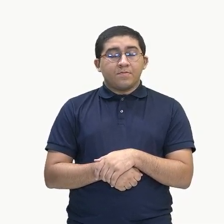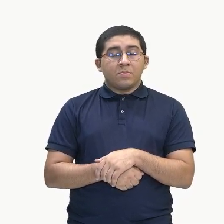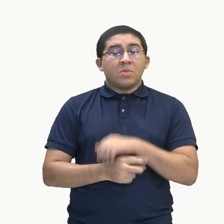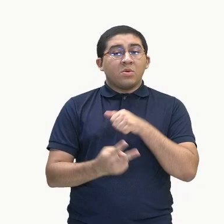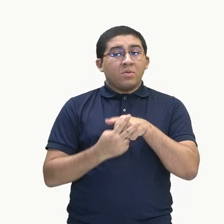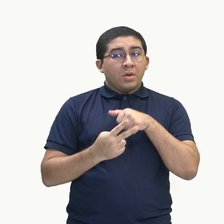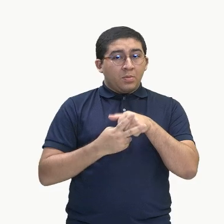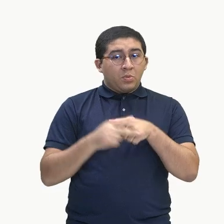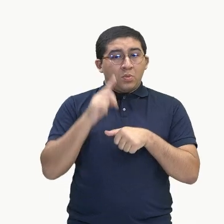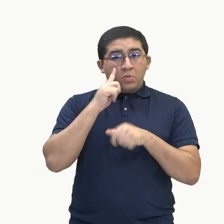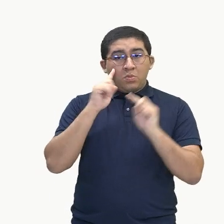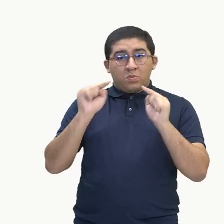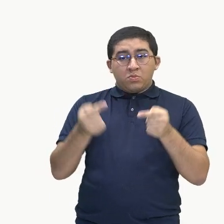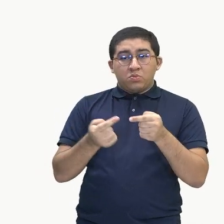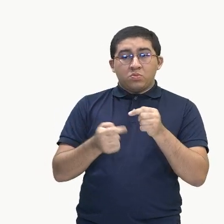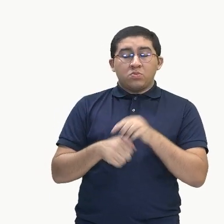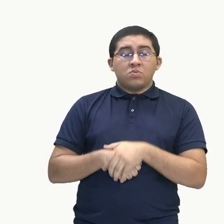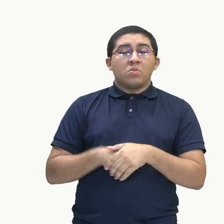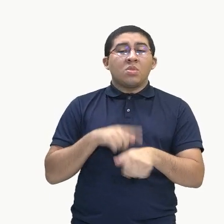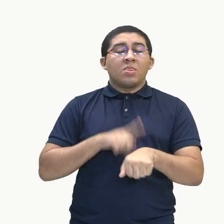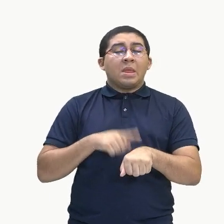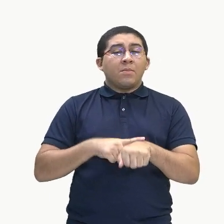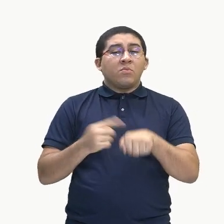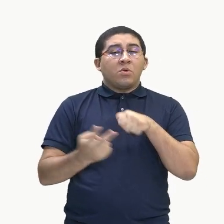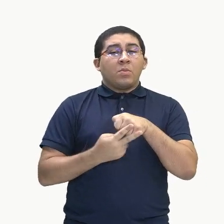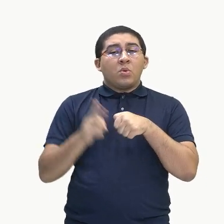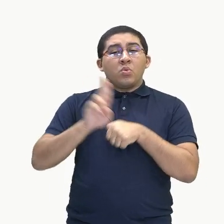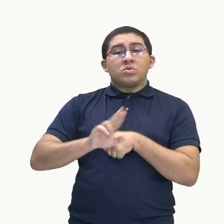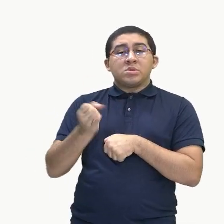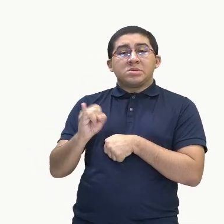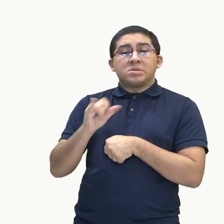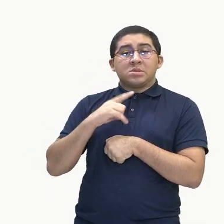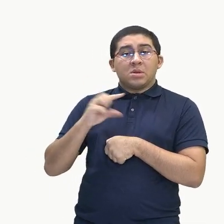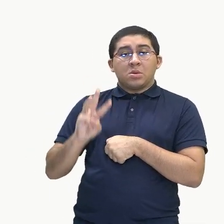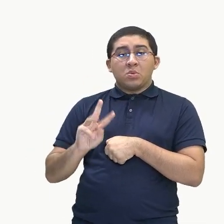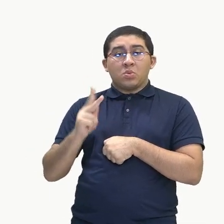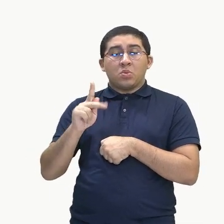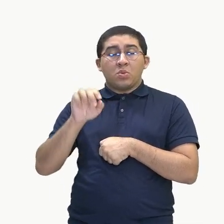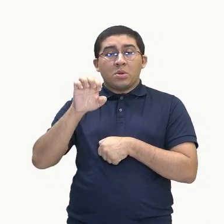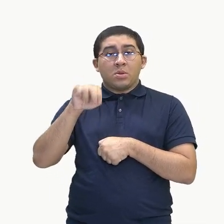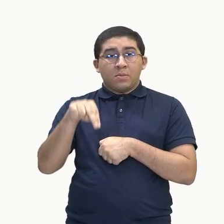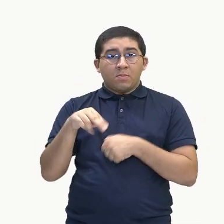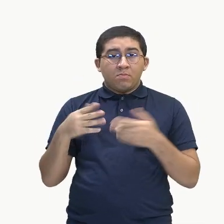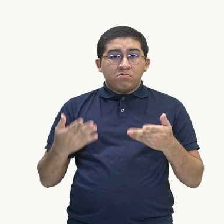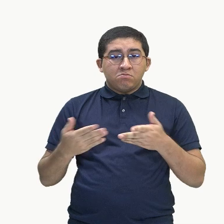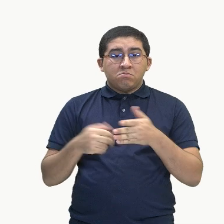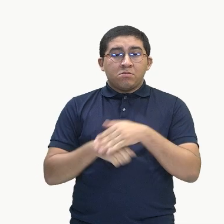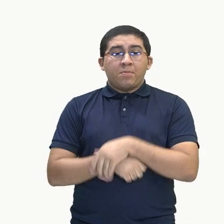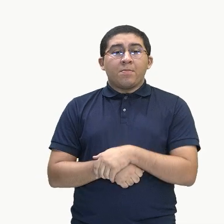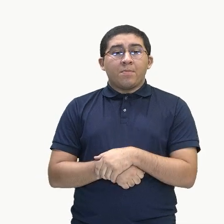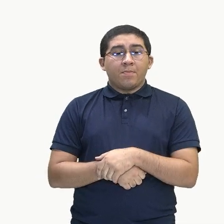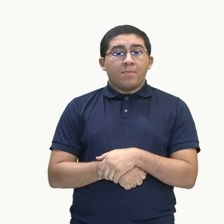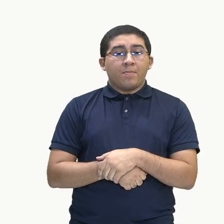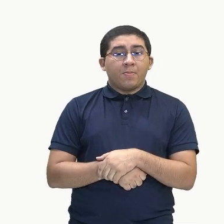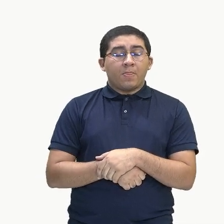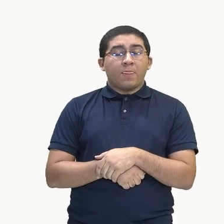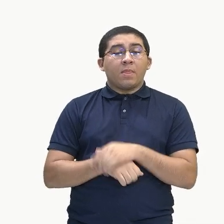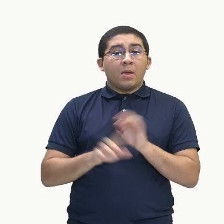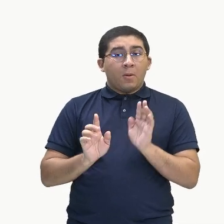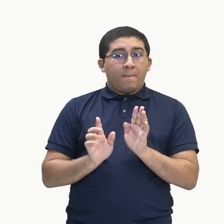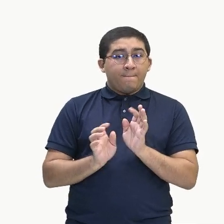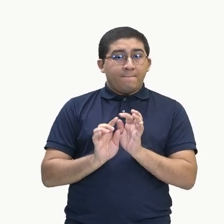arrive. Qual é o tempo verbal que eu uso quando tem aqui when? É o simple